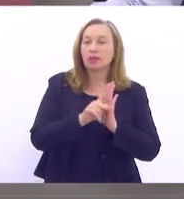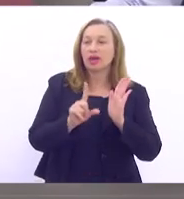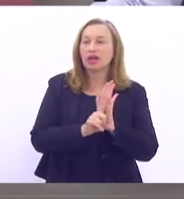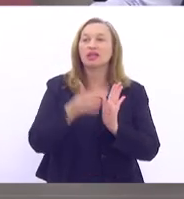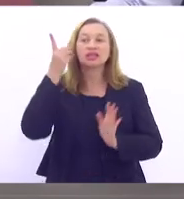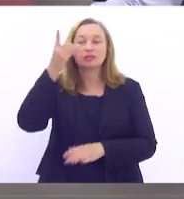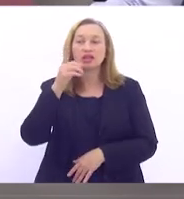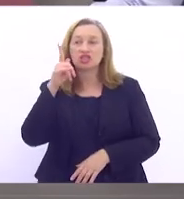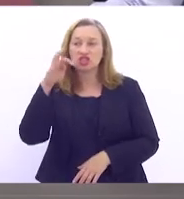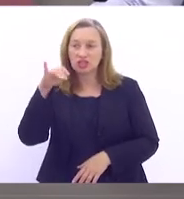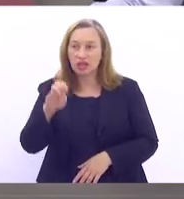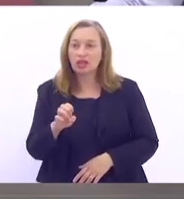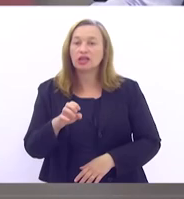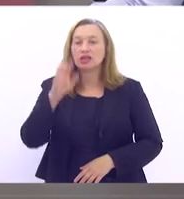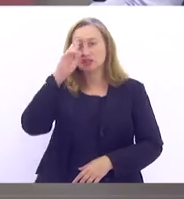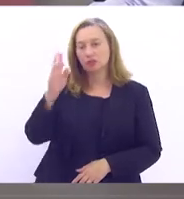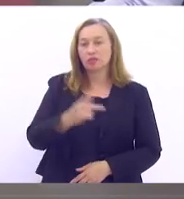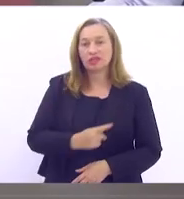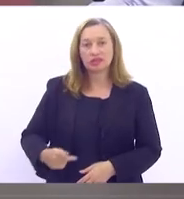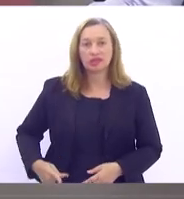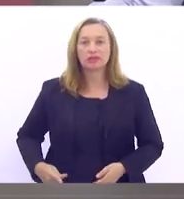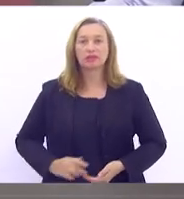passa ao deputado Luiz Paulo. Senhor presidente,